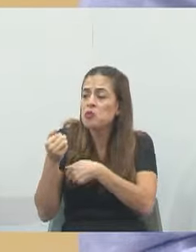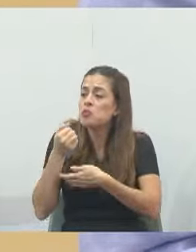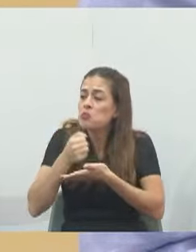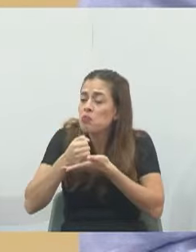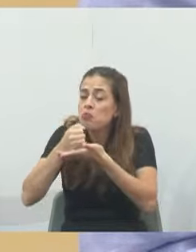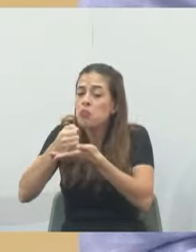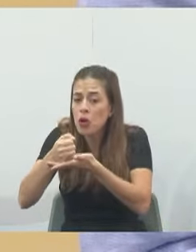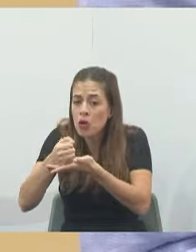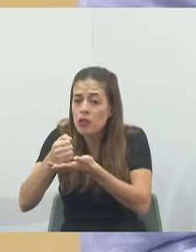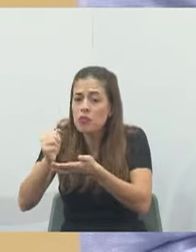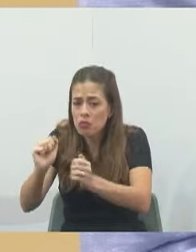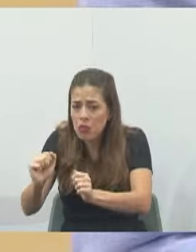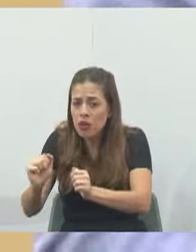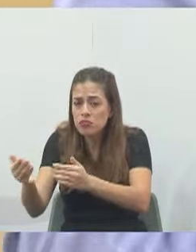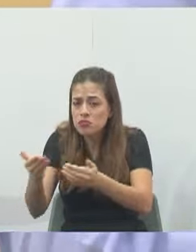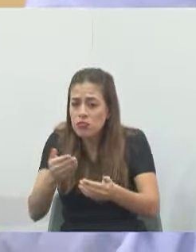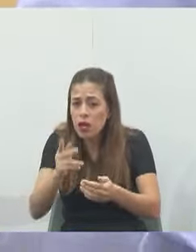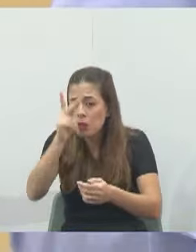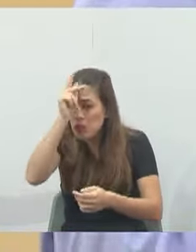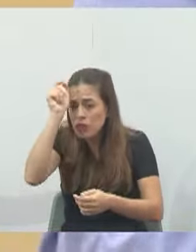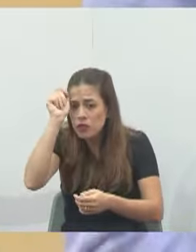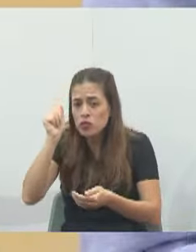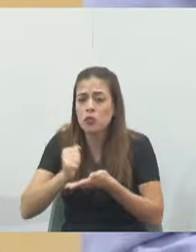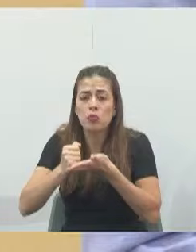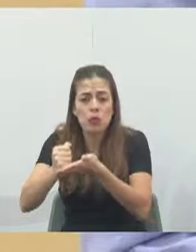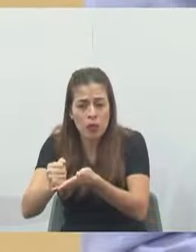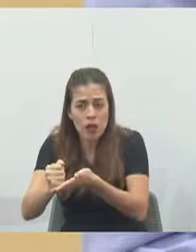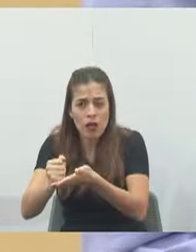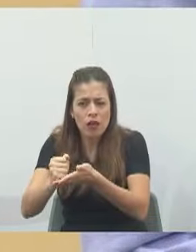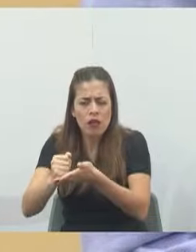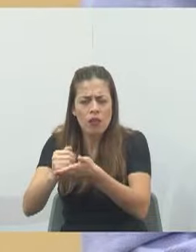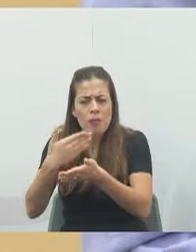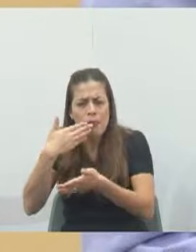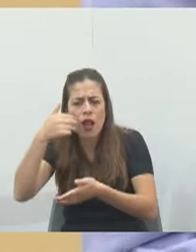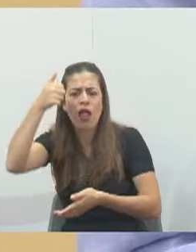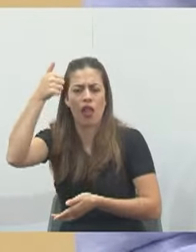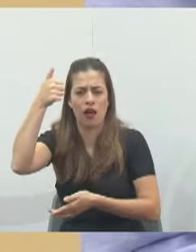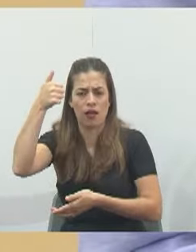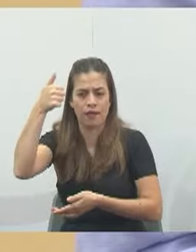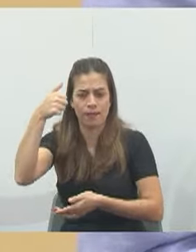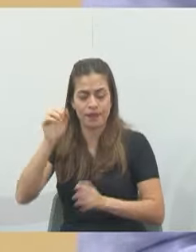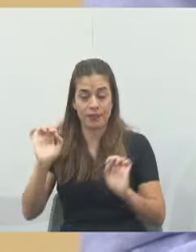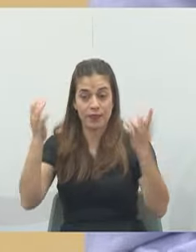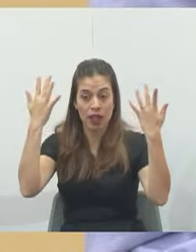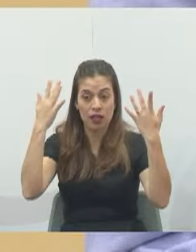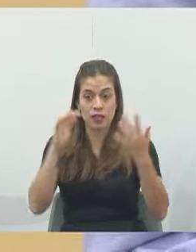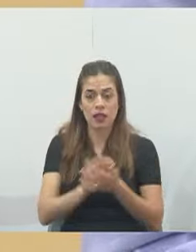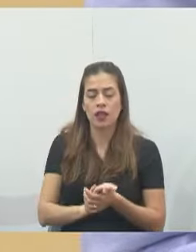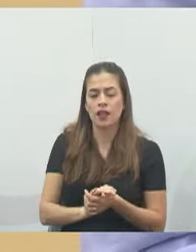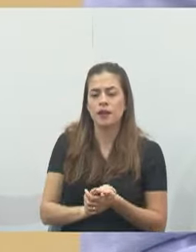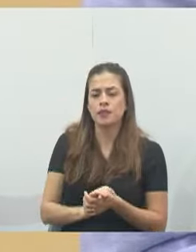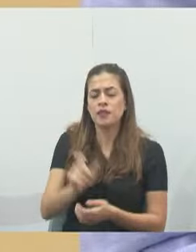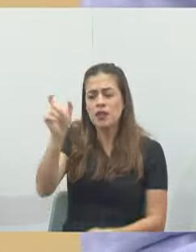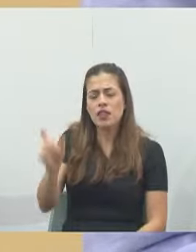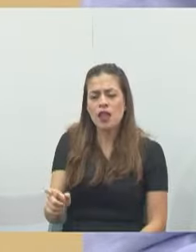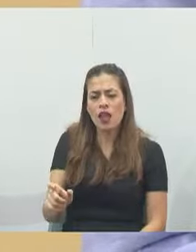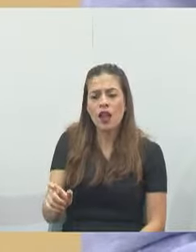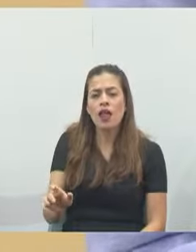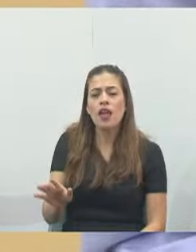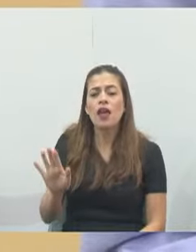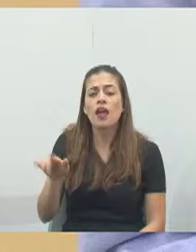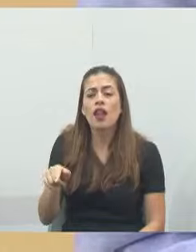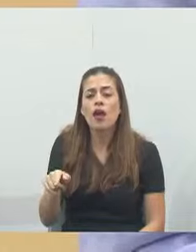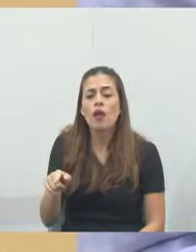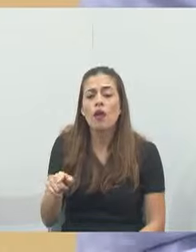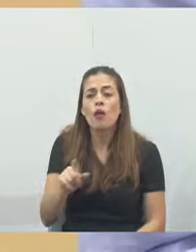apoio da prefeitura para incrementar essa festa. O Fabrício era o presidente da Fundação Cultural e